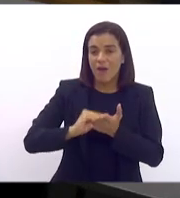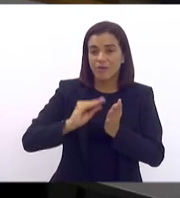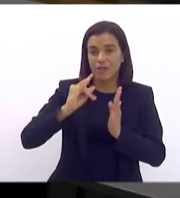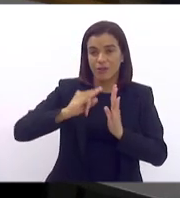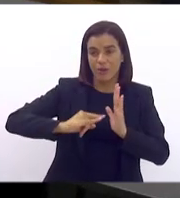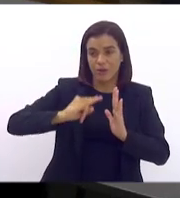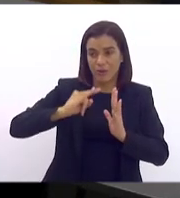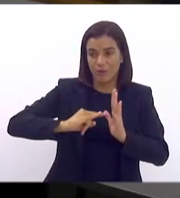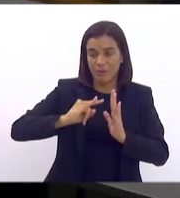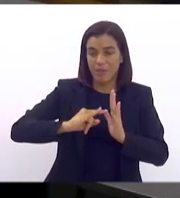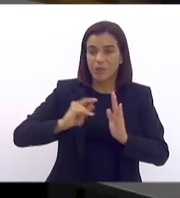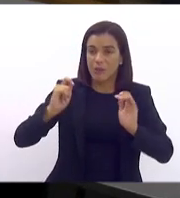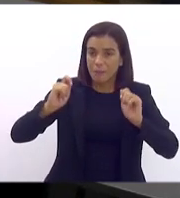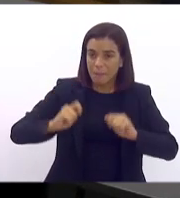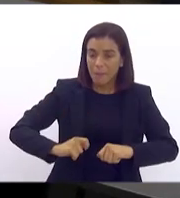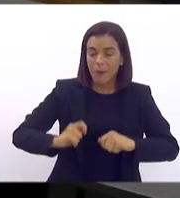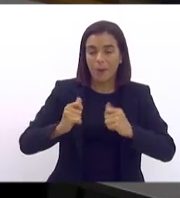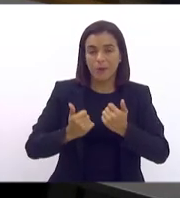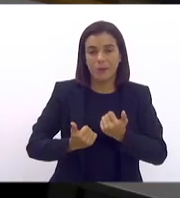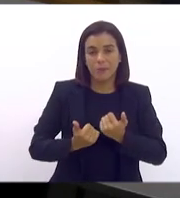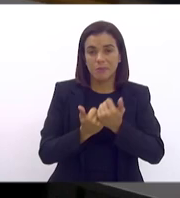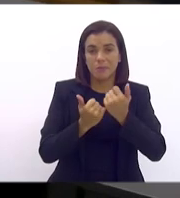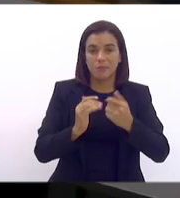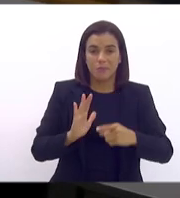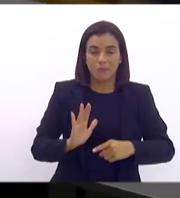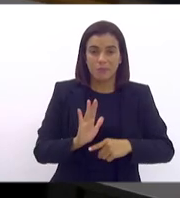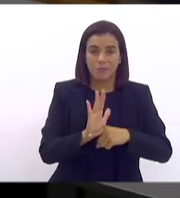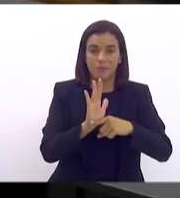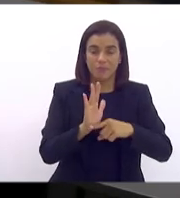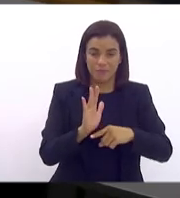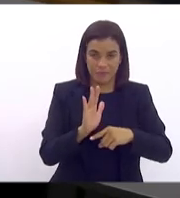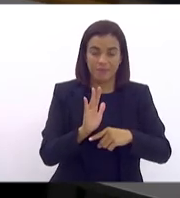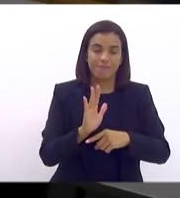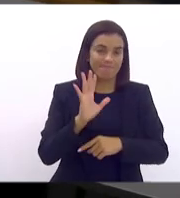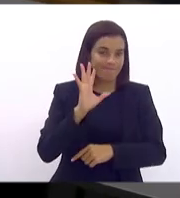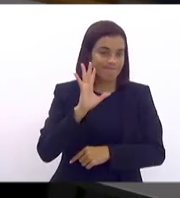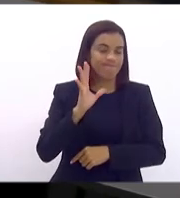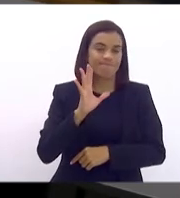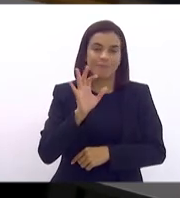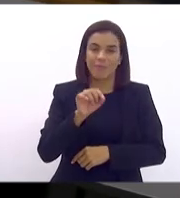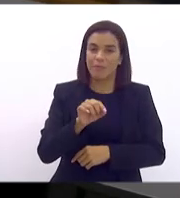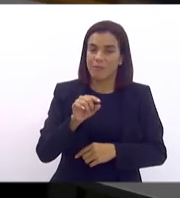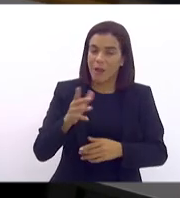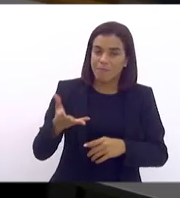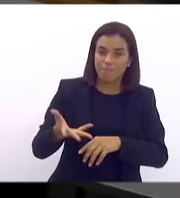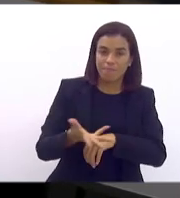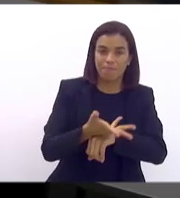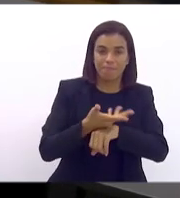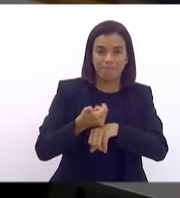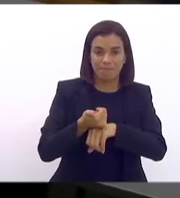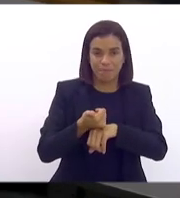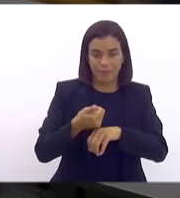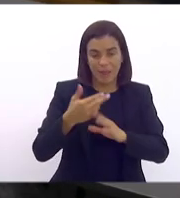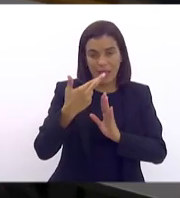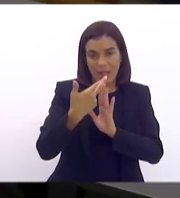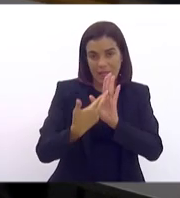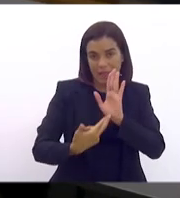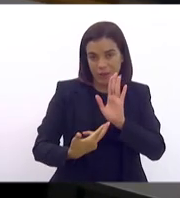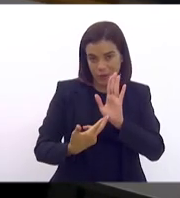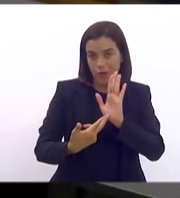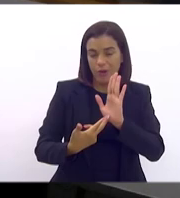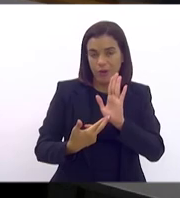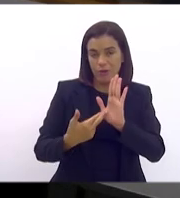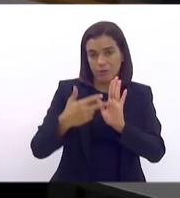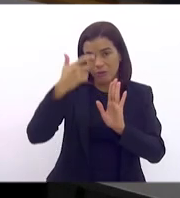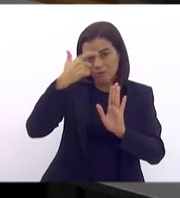que poderiam colaborar e contribuir decisivamente para robustecer esse relatório que